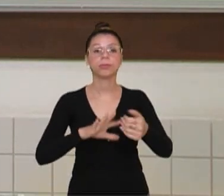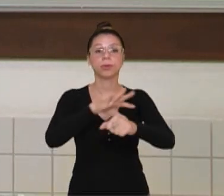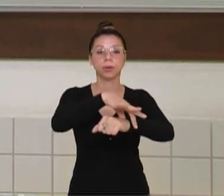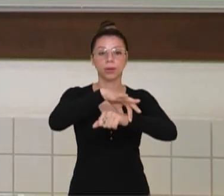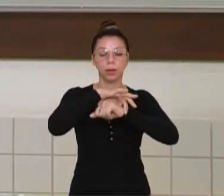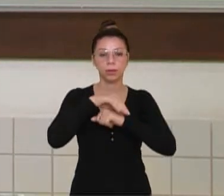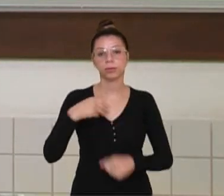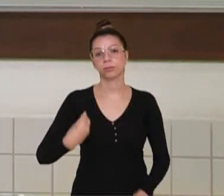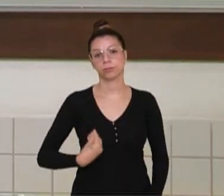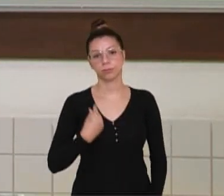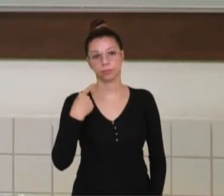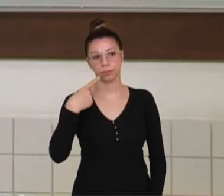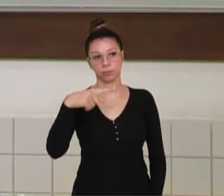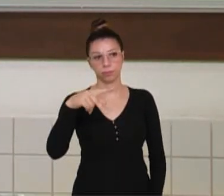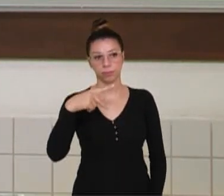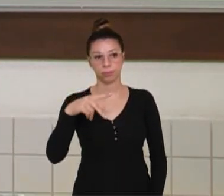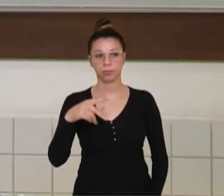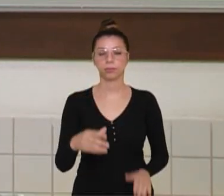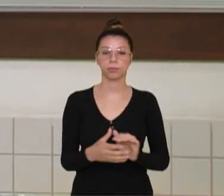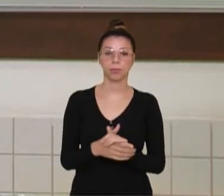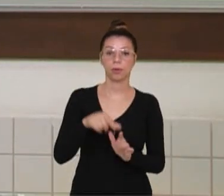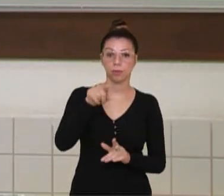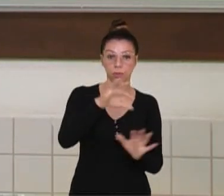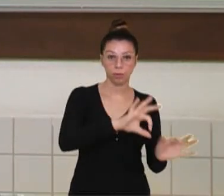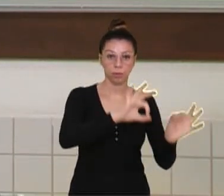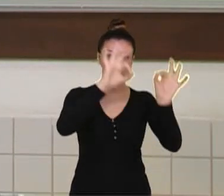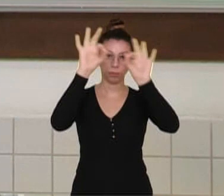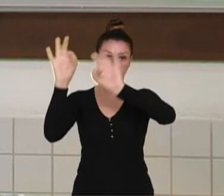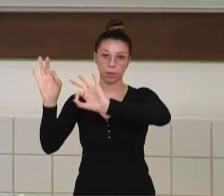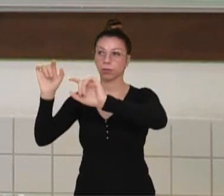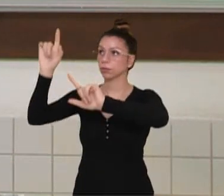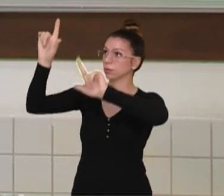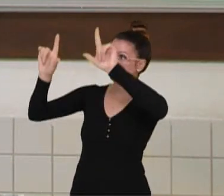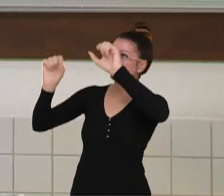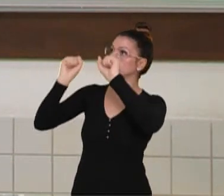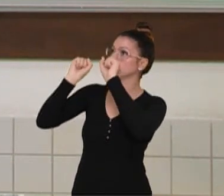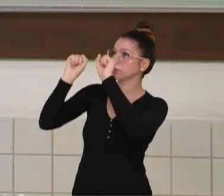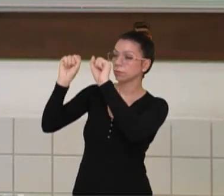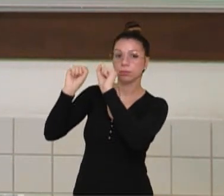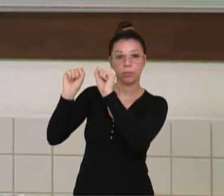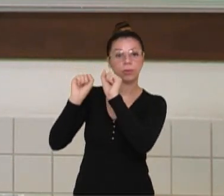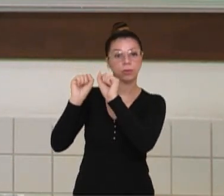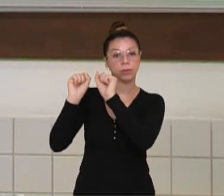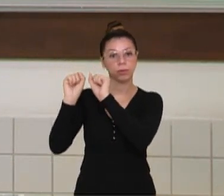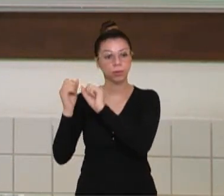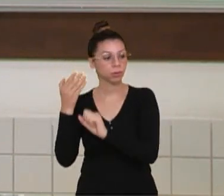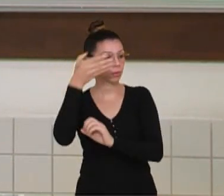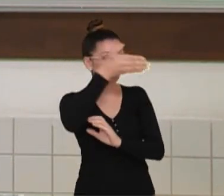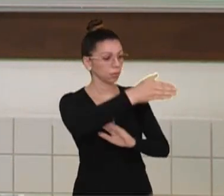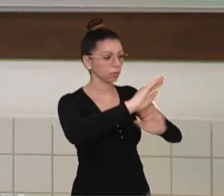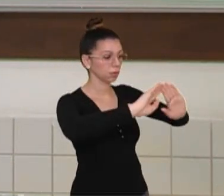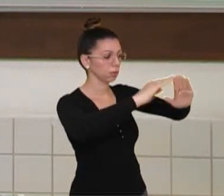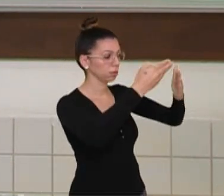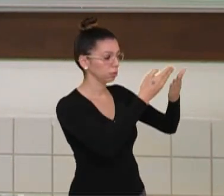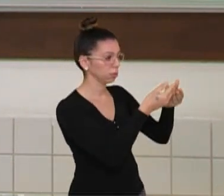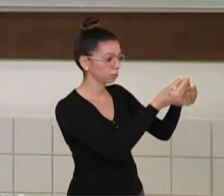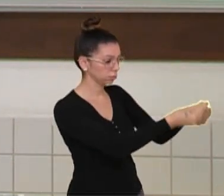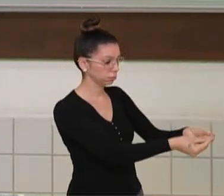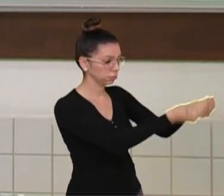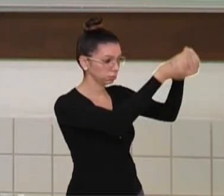tua presença. E aí, quem acompanha pela televisão pode buscar as atividades lá no